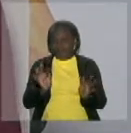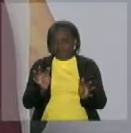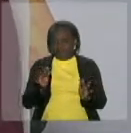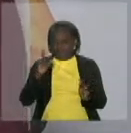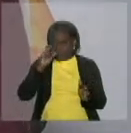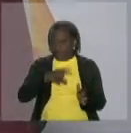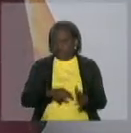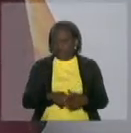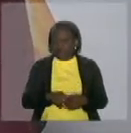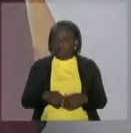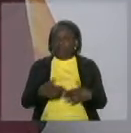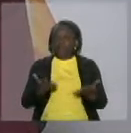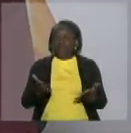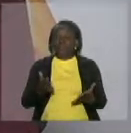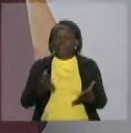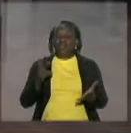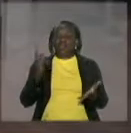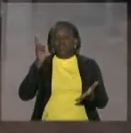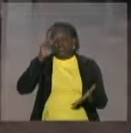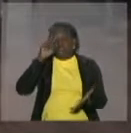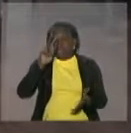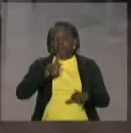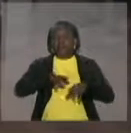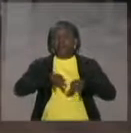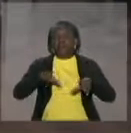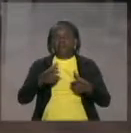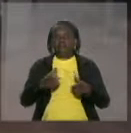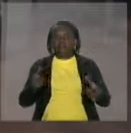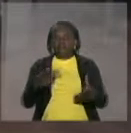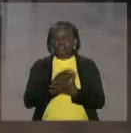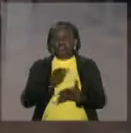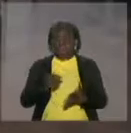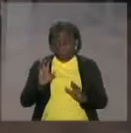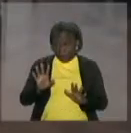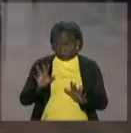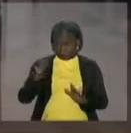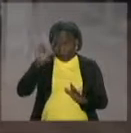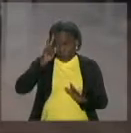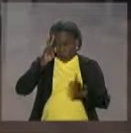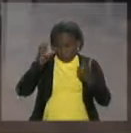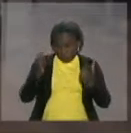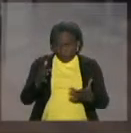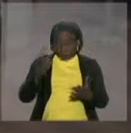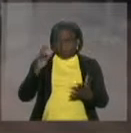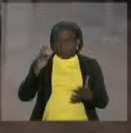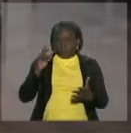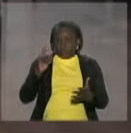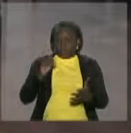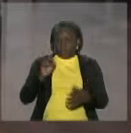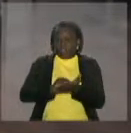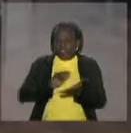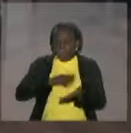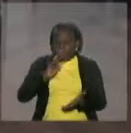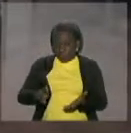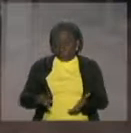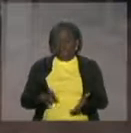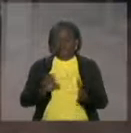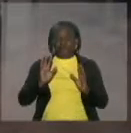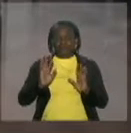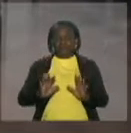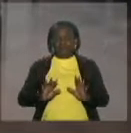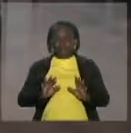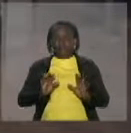minoria, sim, assustadora. Quais são os casos mais comuns, gente? Queria que vocês... Um aspecto importante ainda, eu fiquei devendo a resposta,